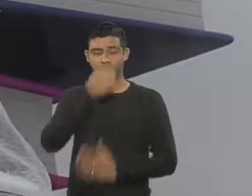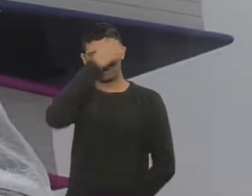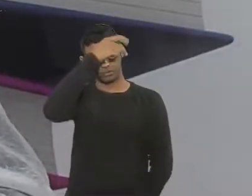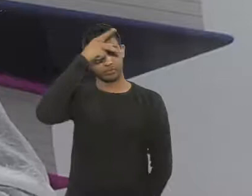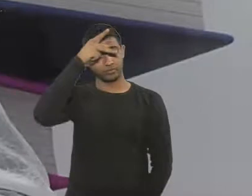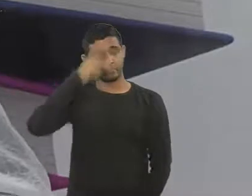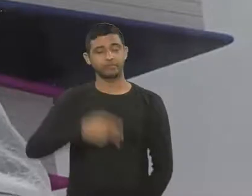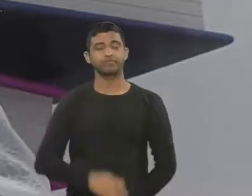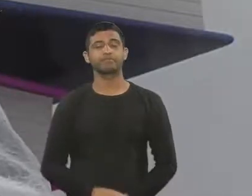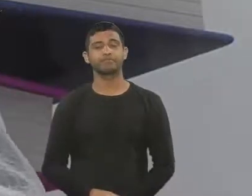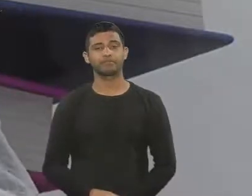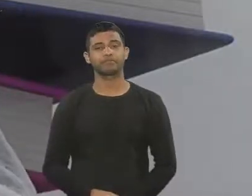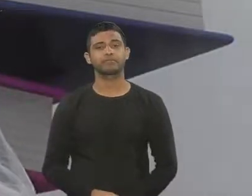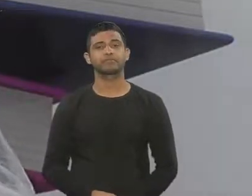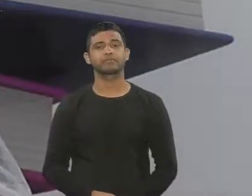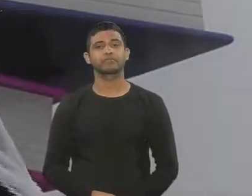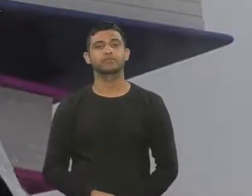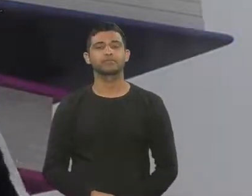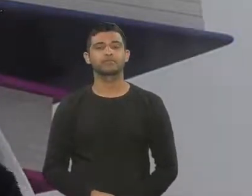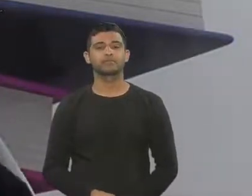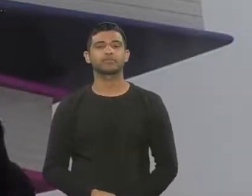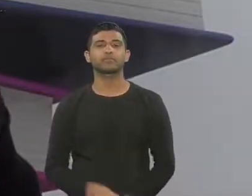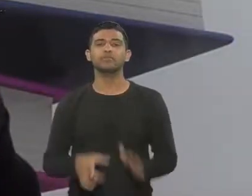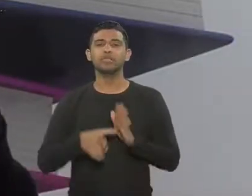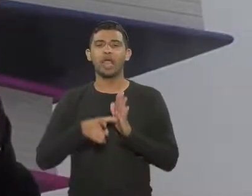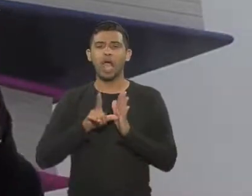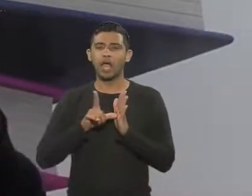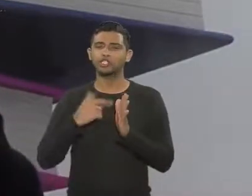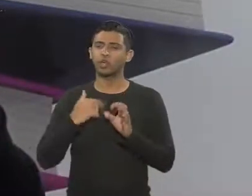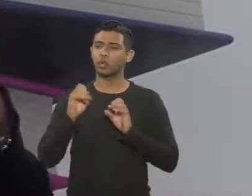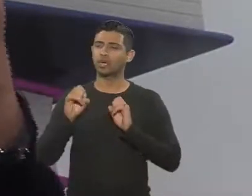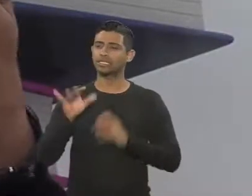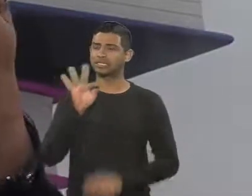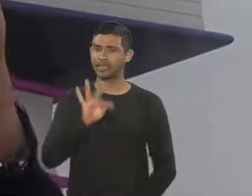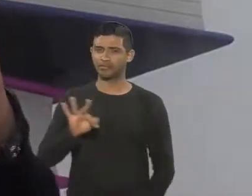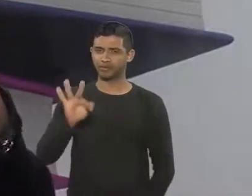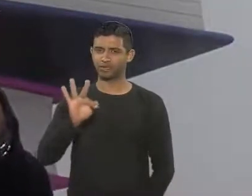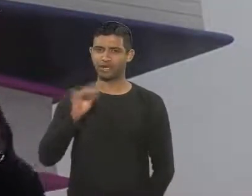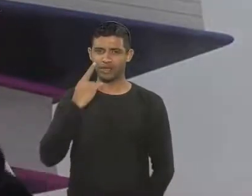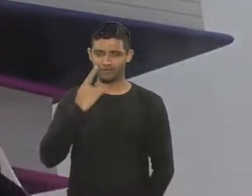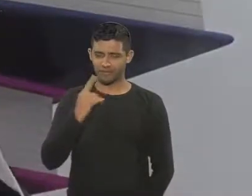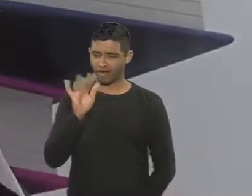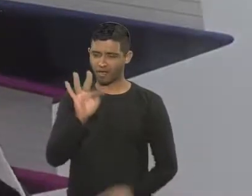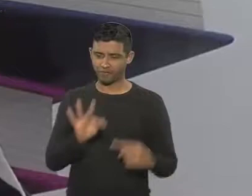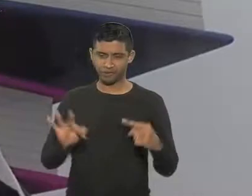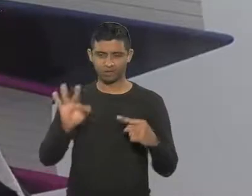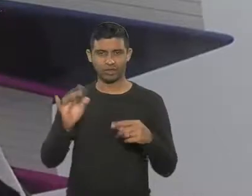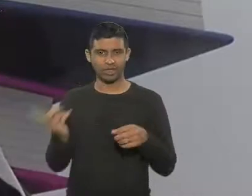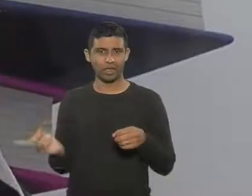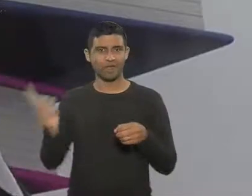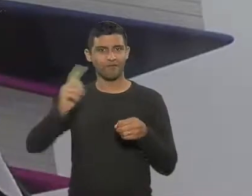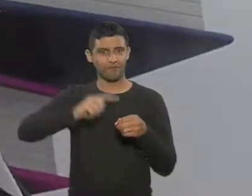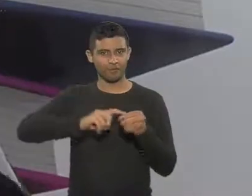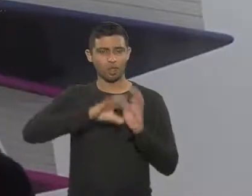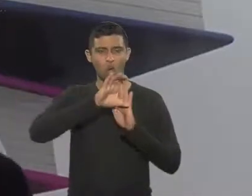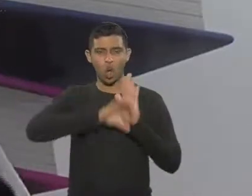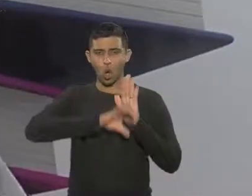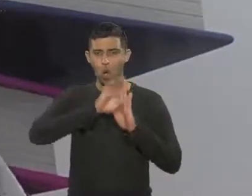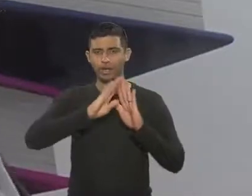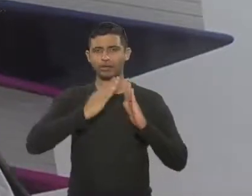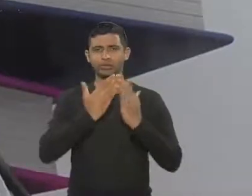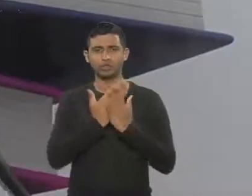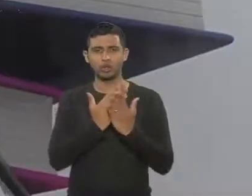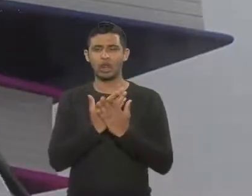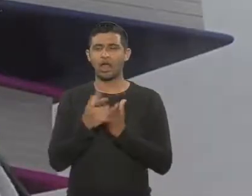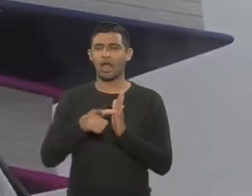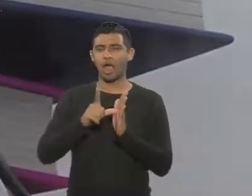pública. Né? Antes da filosofia, quer dizer, logo assim que a filosofia voltou ao currículo, antes